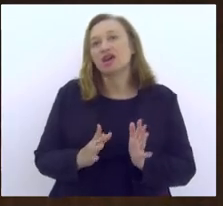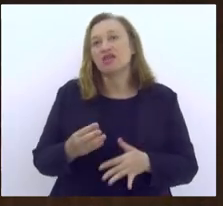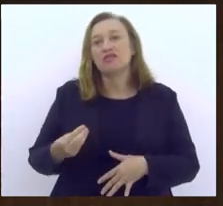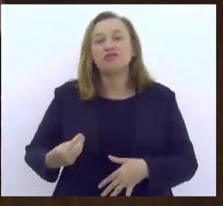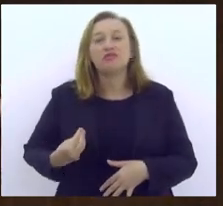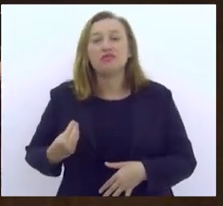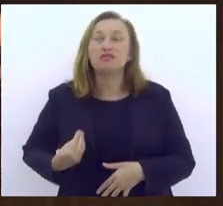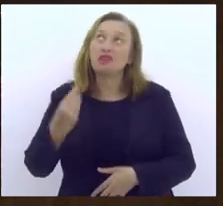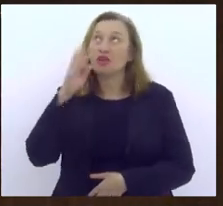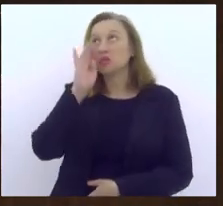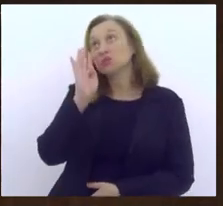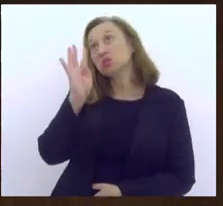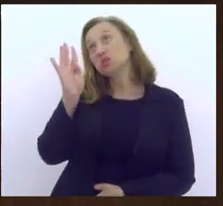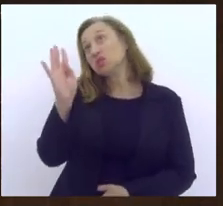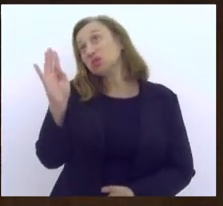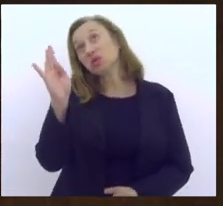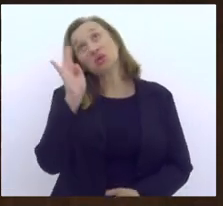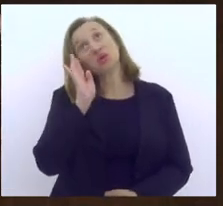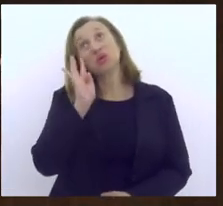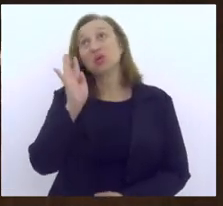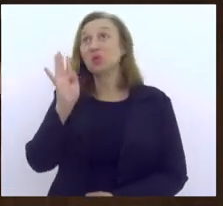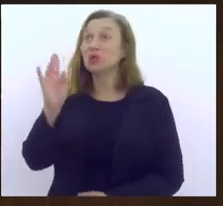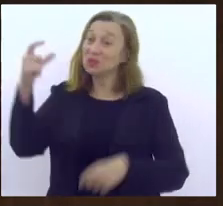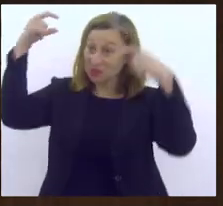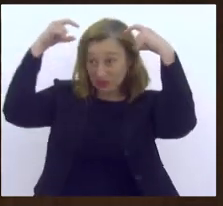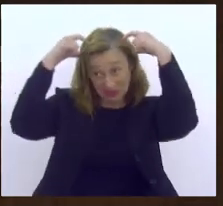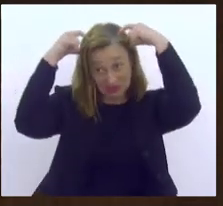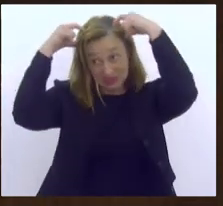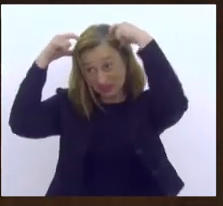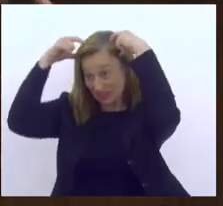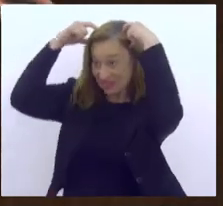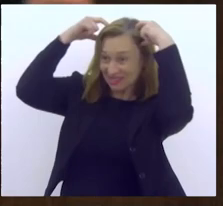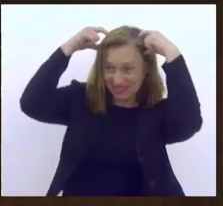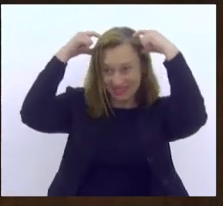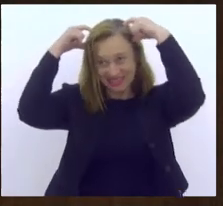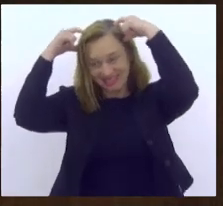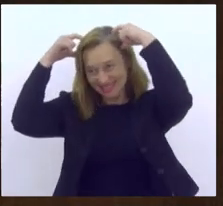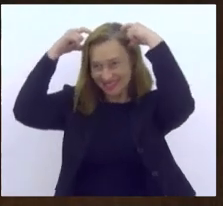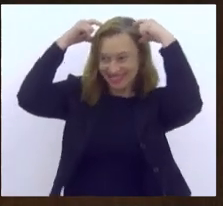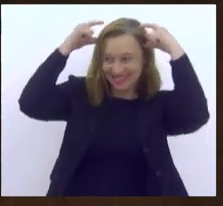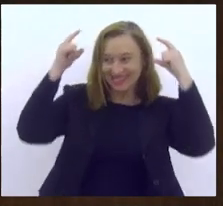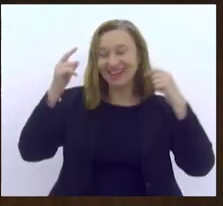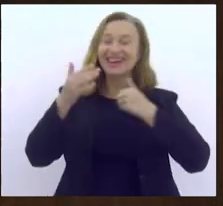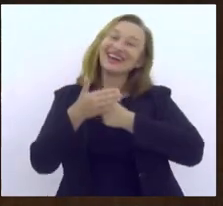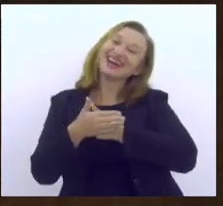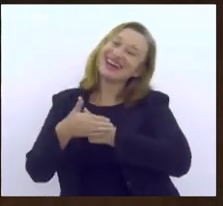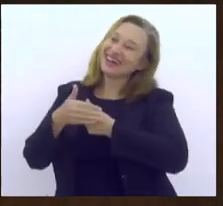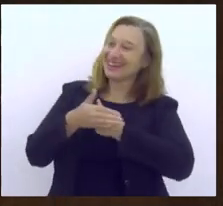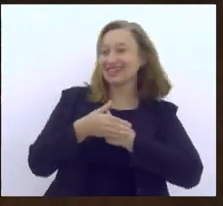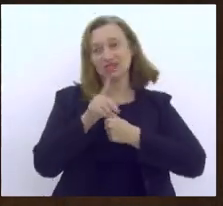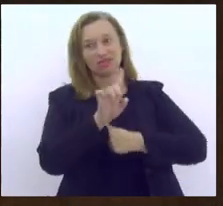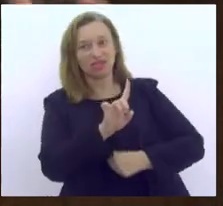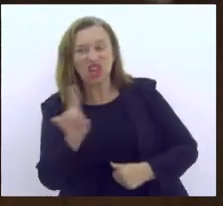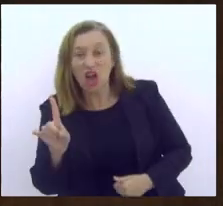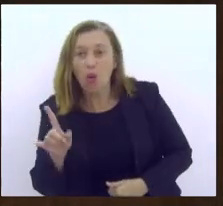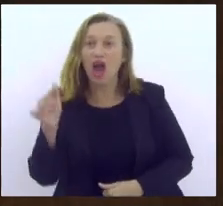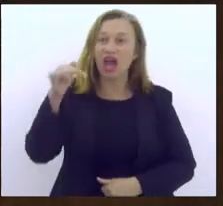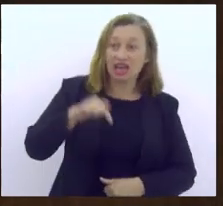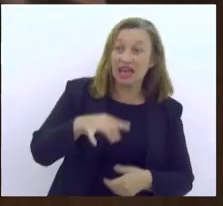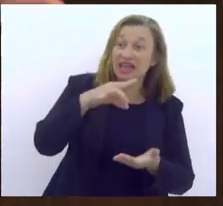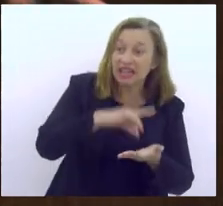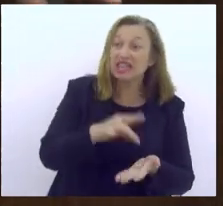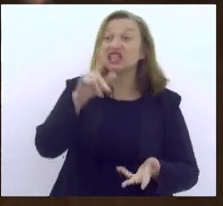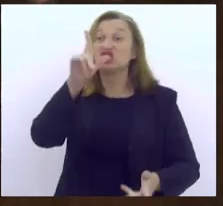A criminalidade, ela vem aumentando cada vez mais, desde quando esse governo que aí está, federal, que